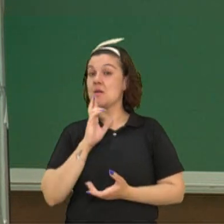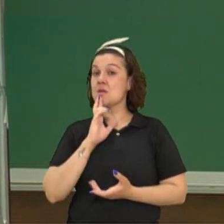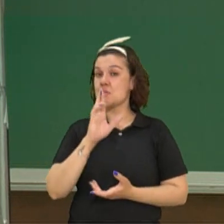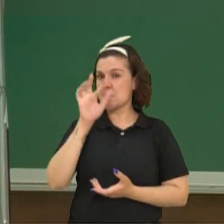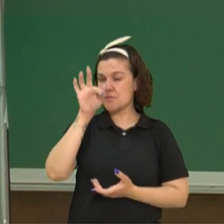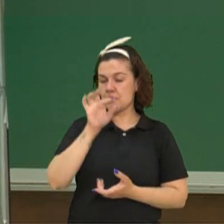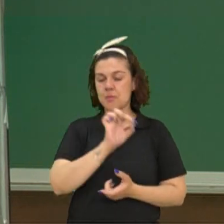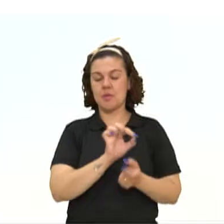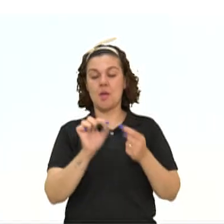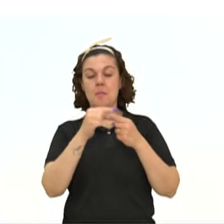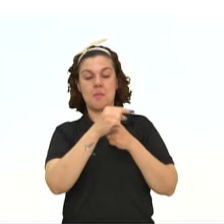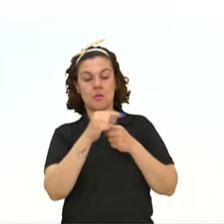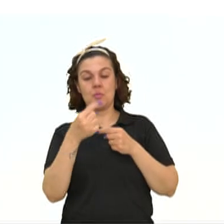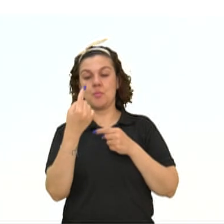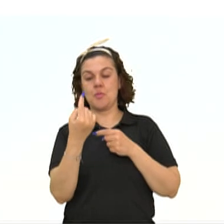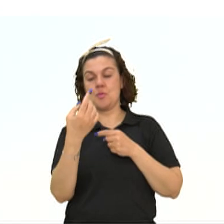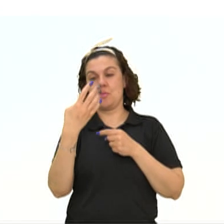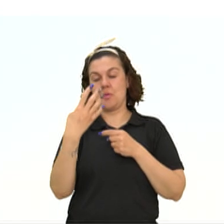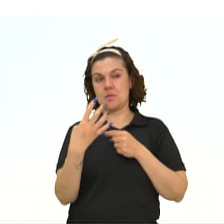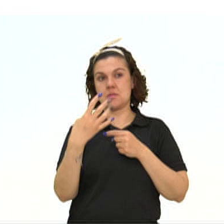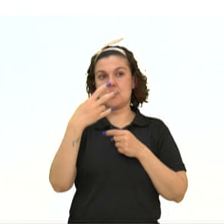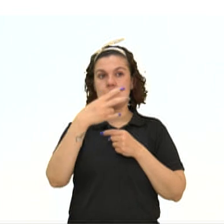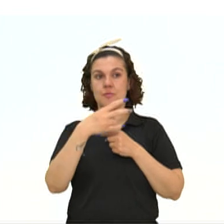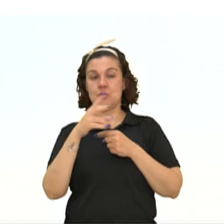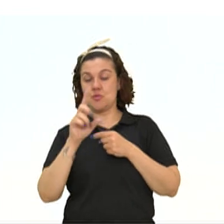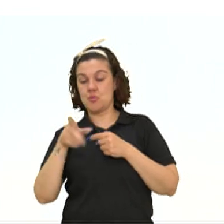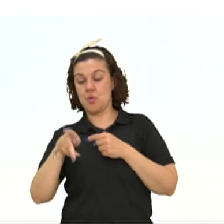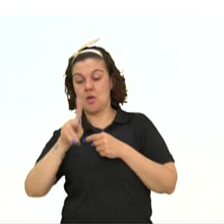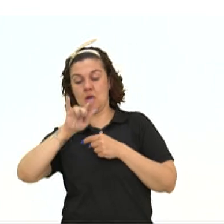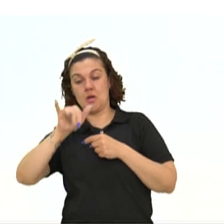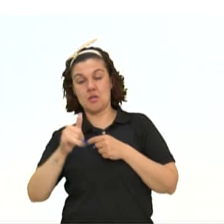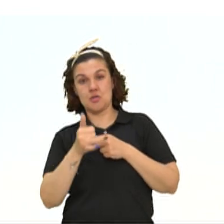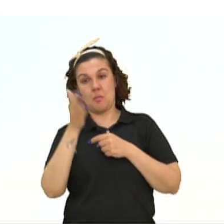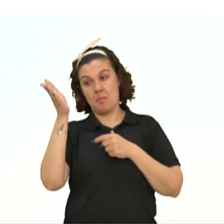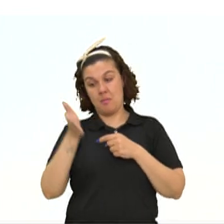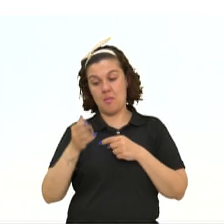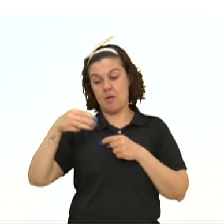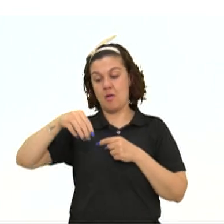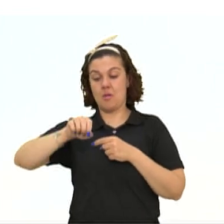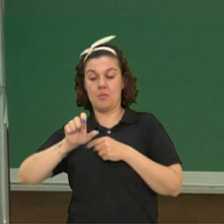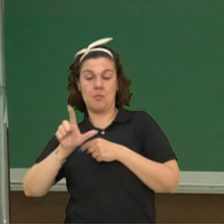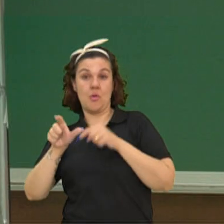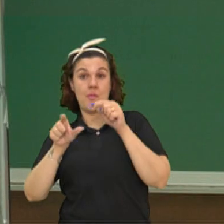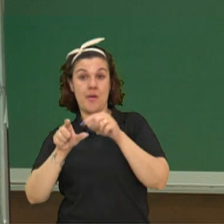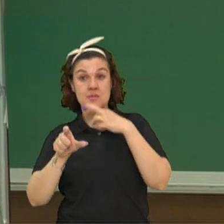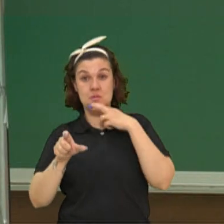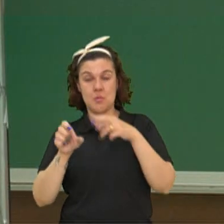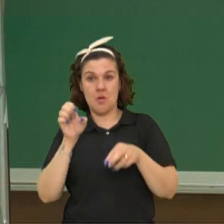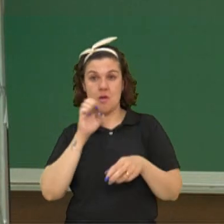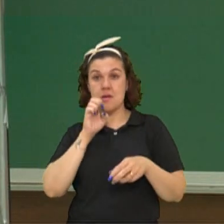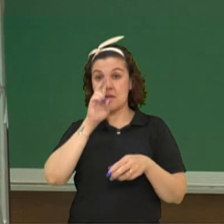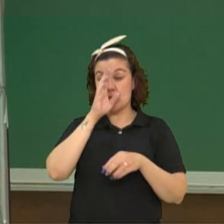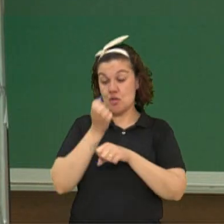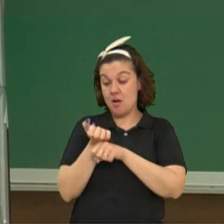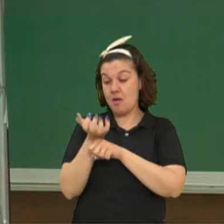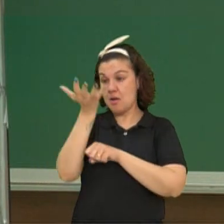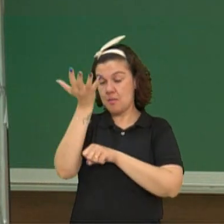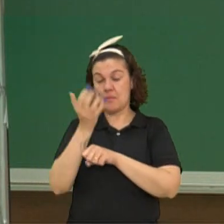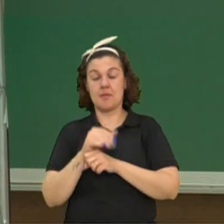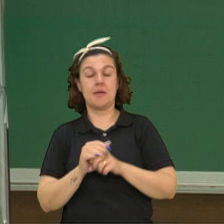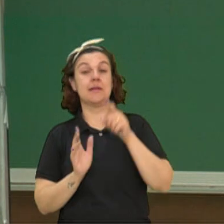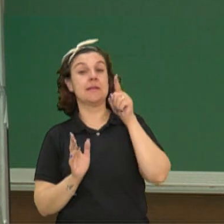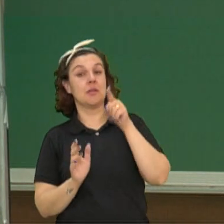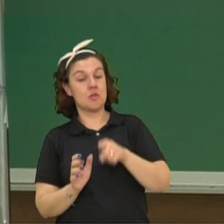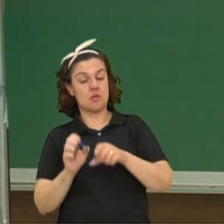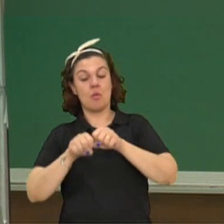resposta final menos 1.421 kJ por mol. Esse é o valor de energia liberada. Lógico, está